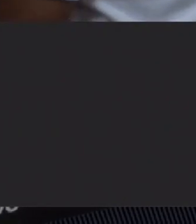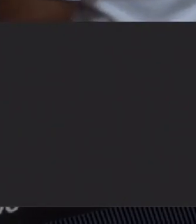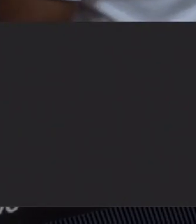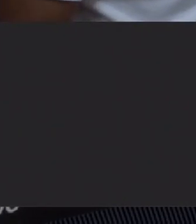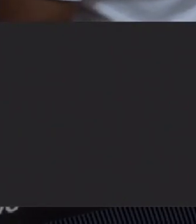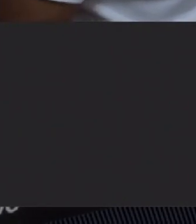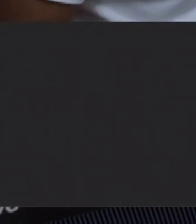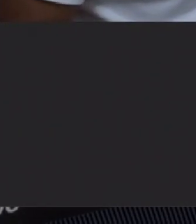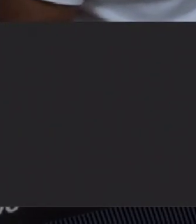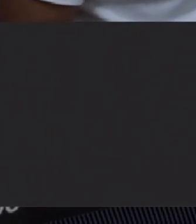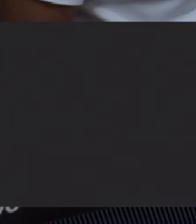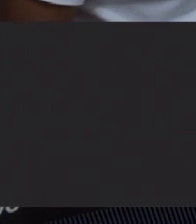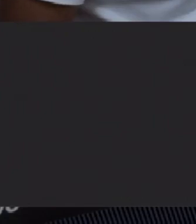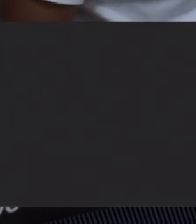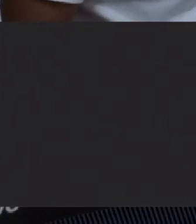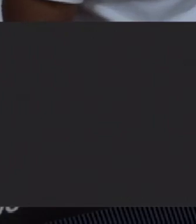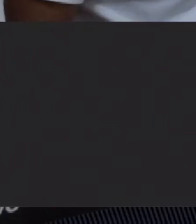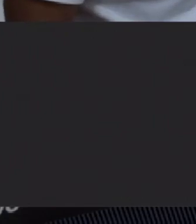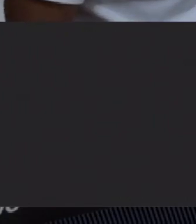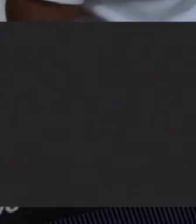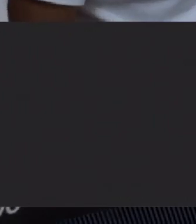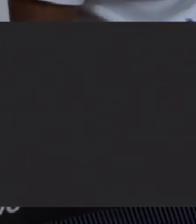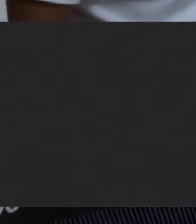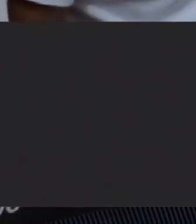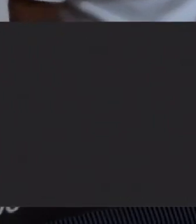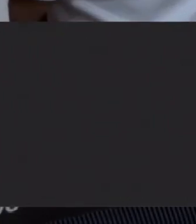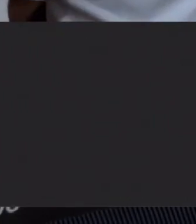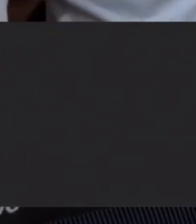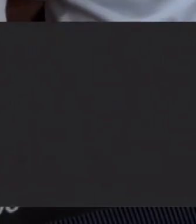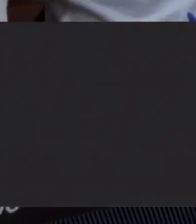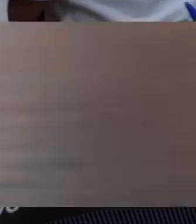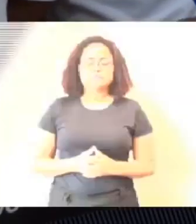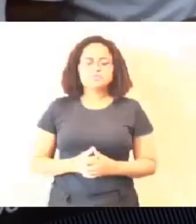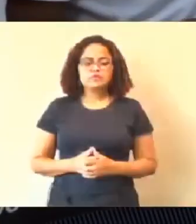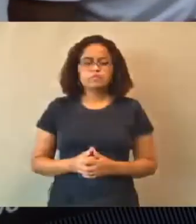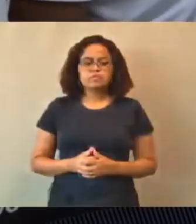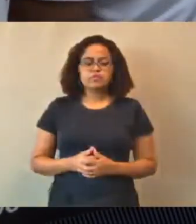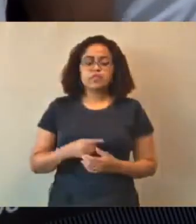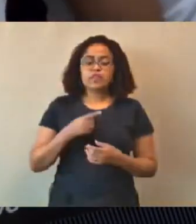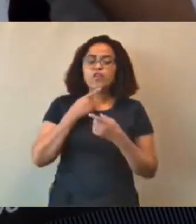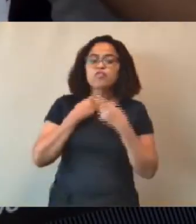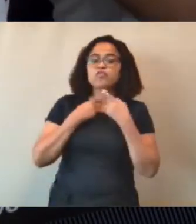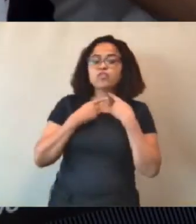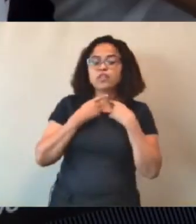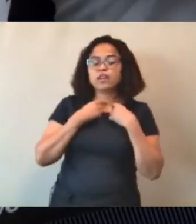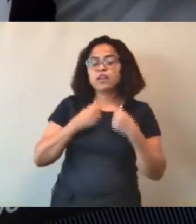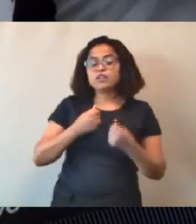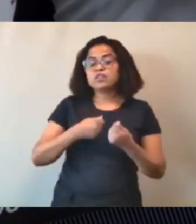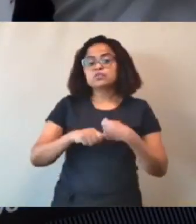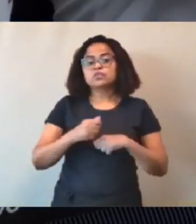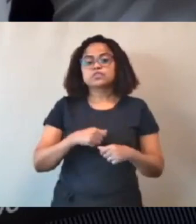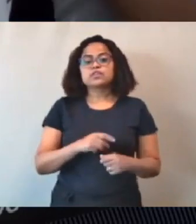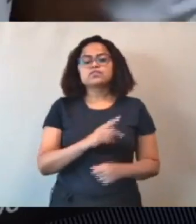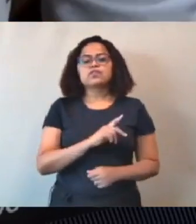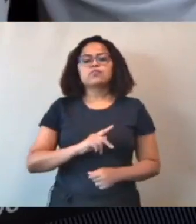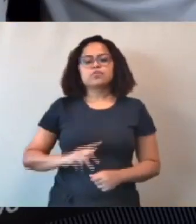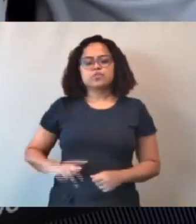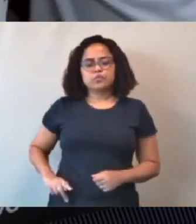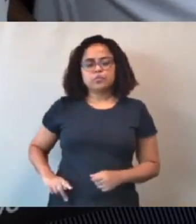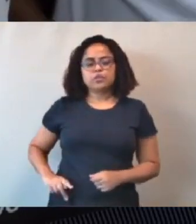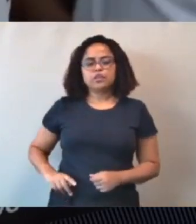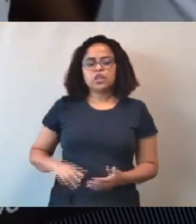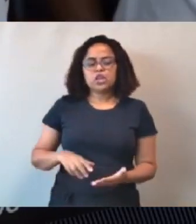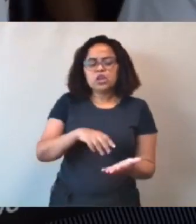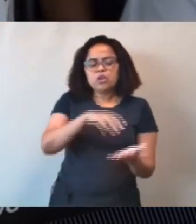que é da vontade da administração pública que o centro da cidade ele venha a ser mais